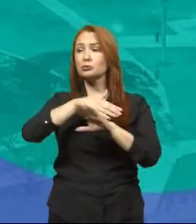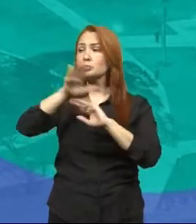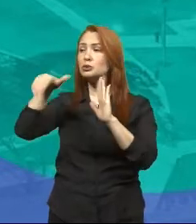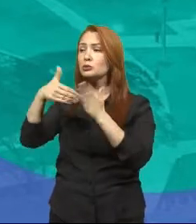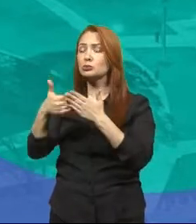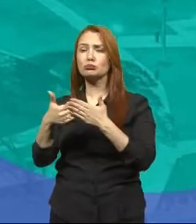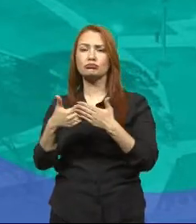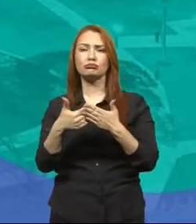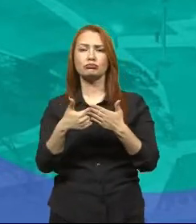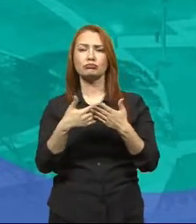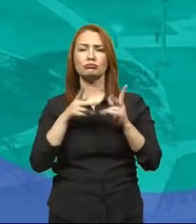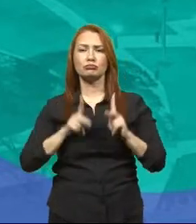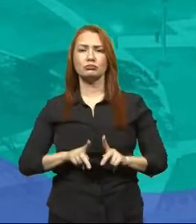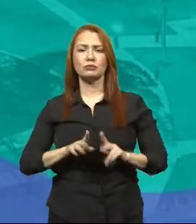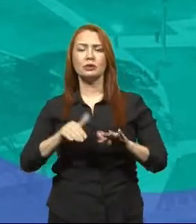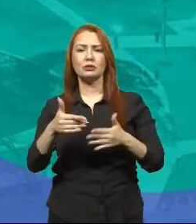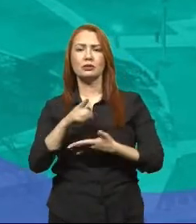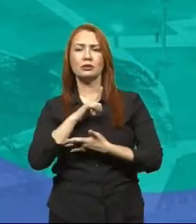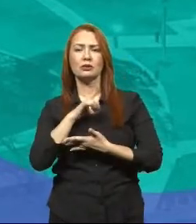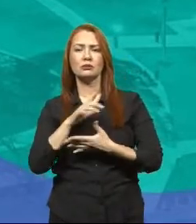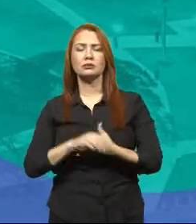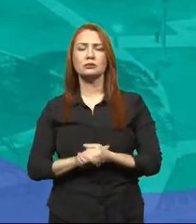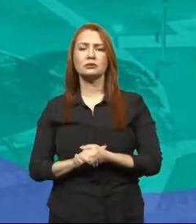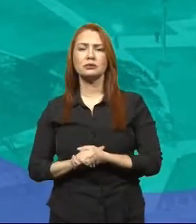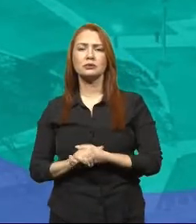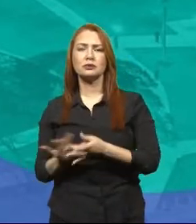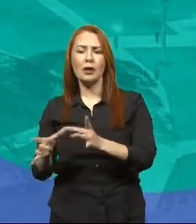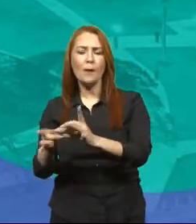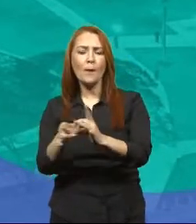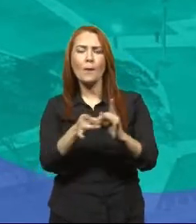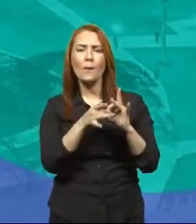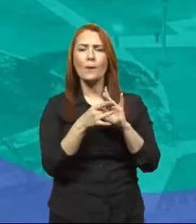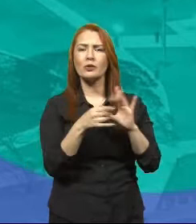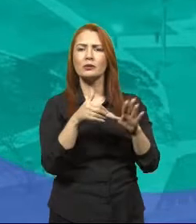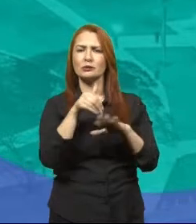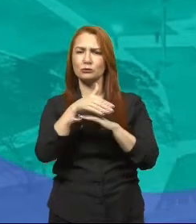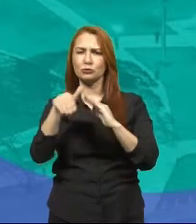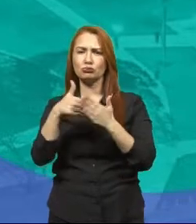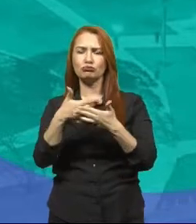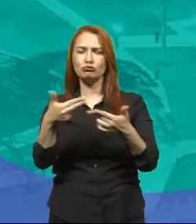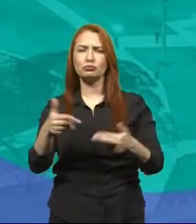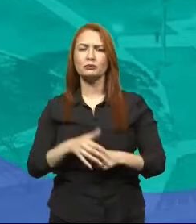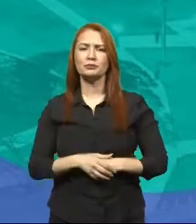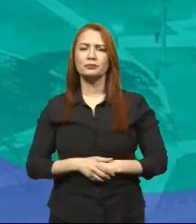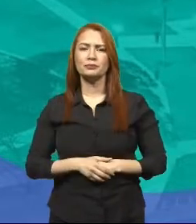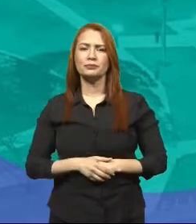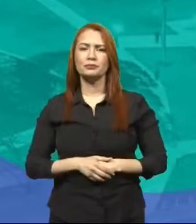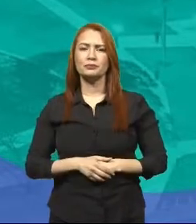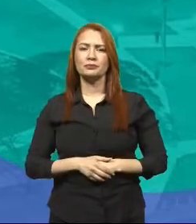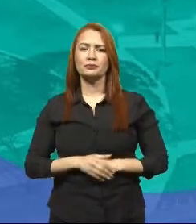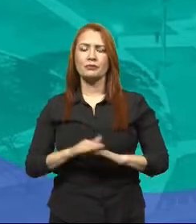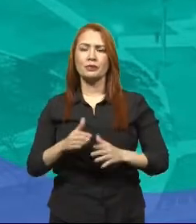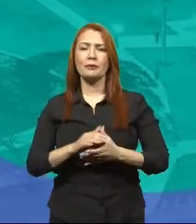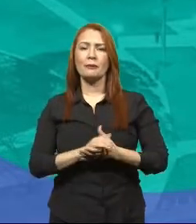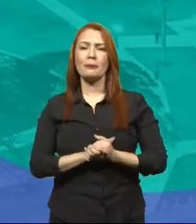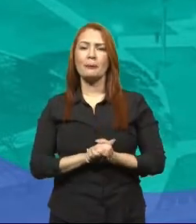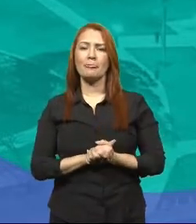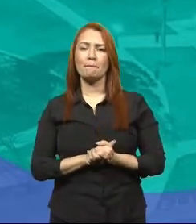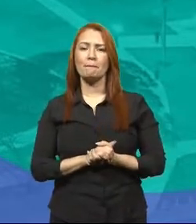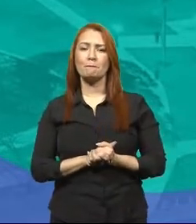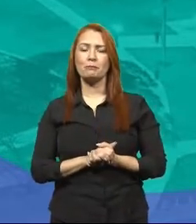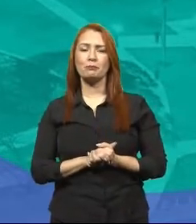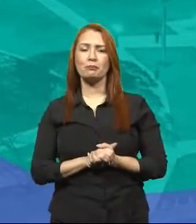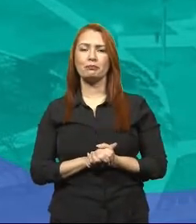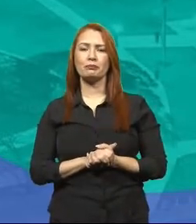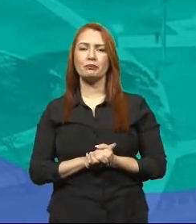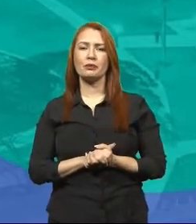nós teremos uma junção dessas coisas, da conectividade geral de todas as coisas, e cada aplicação, aí muito bem foi falado